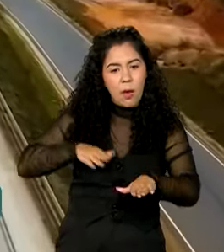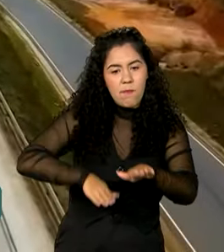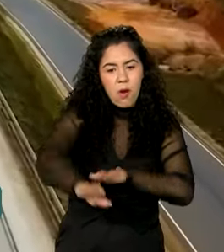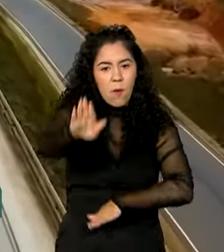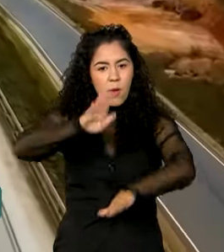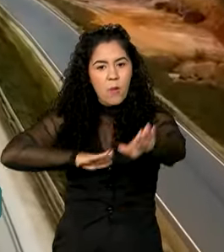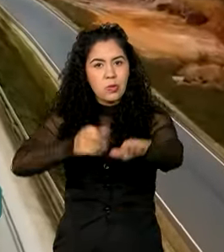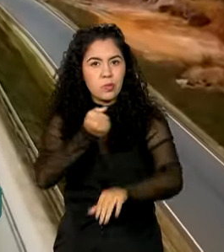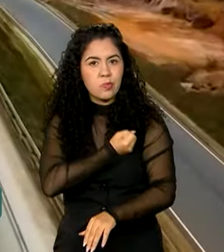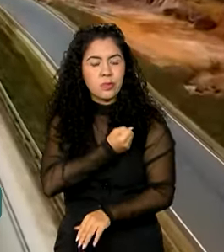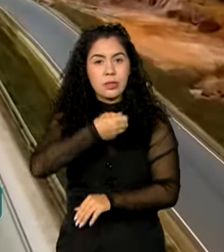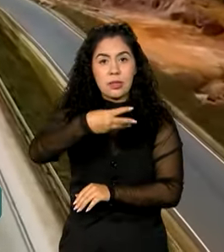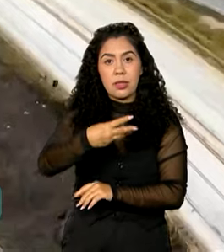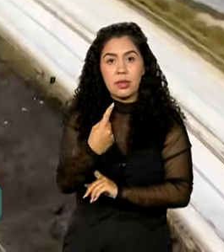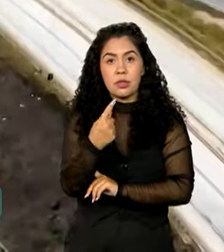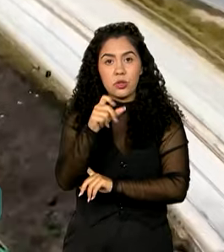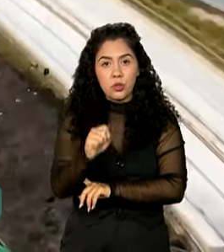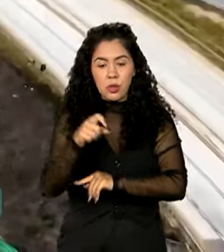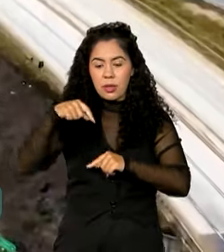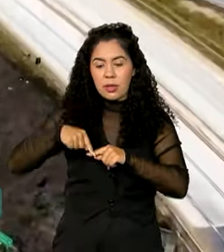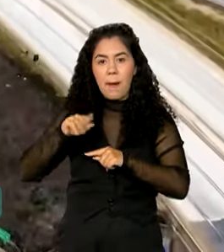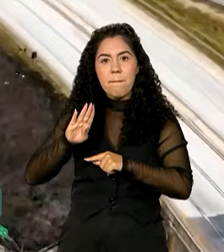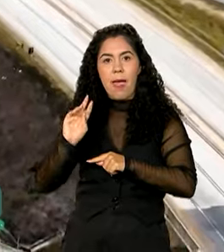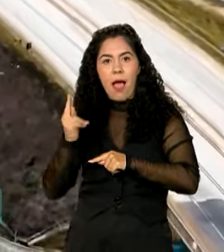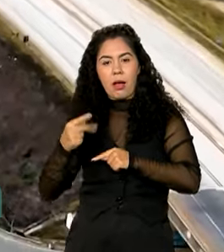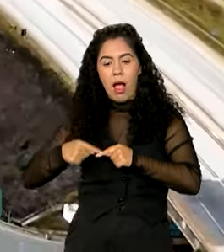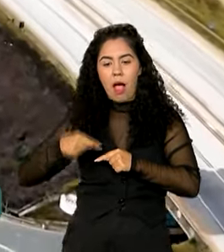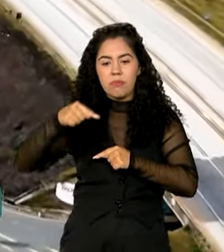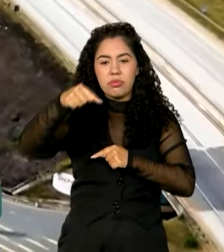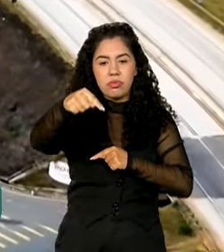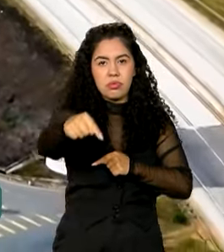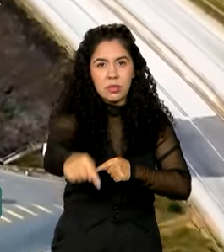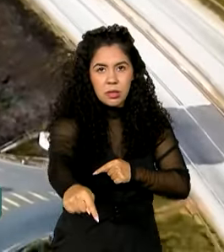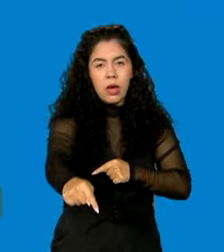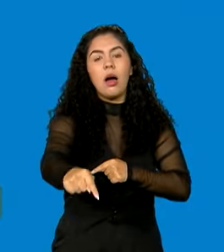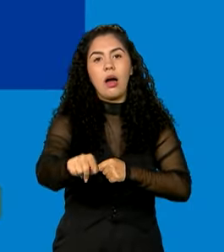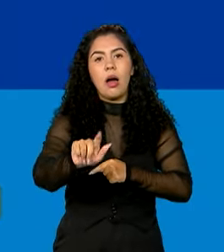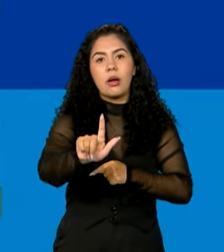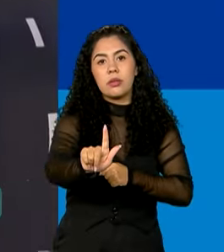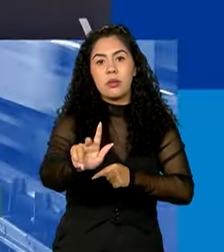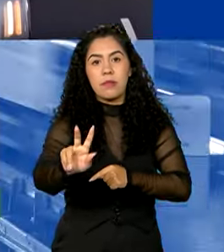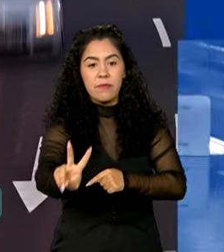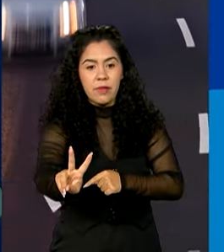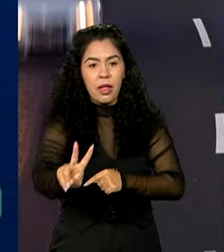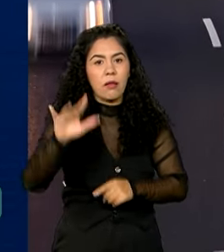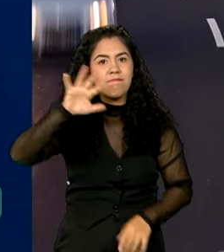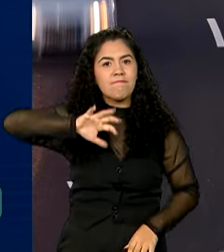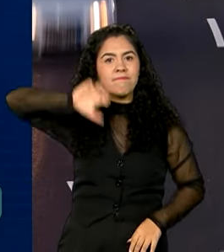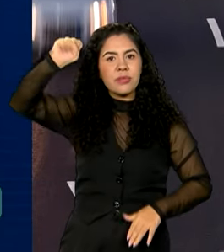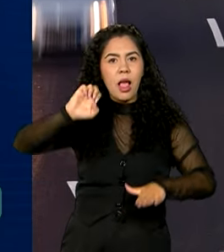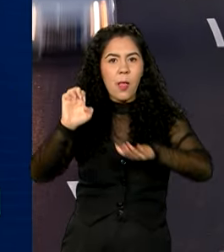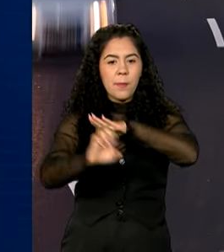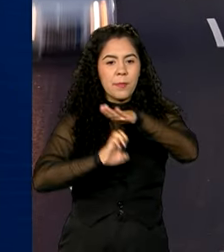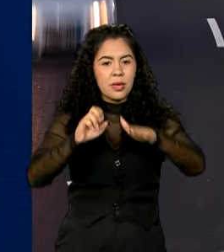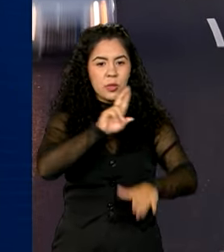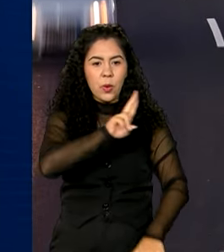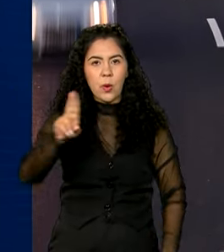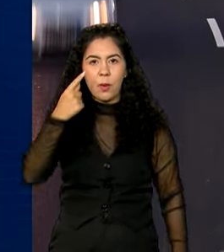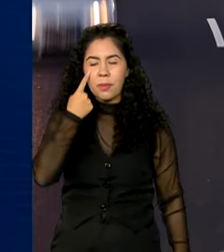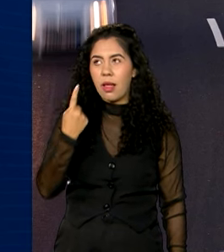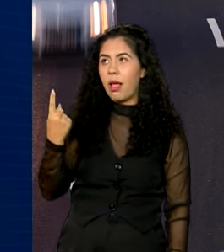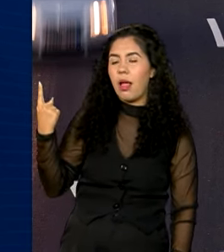da BR-318 que liga Belo Horizonte a Governador Valadares. A vencedora foi a 41 FIP